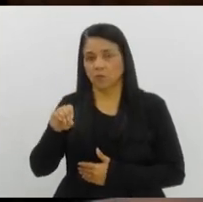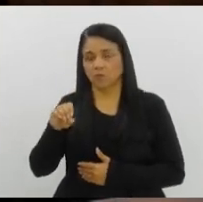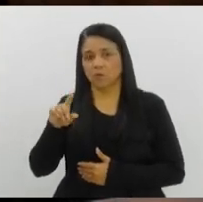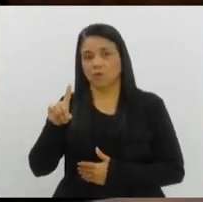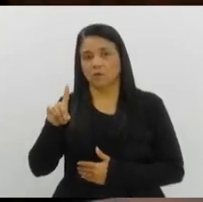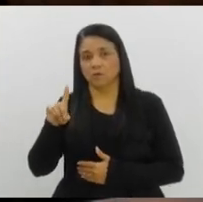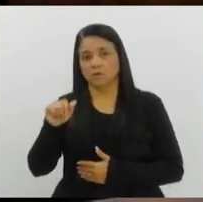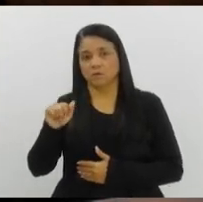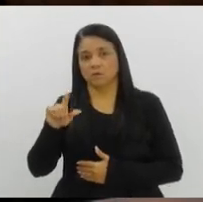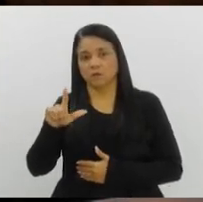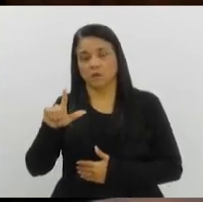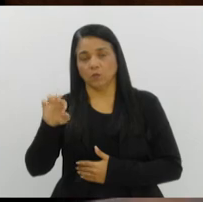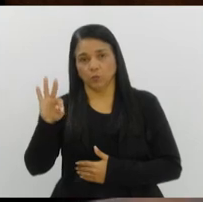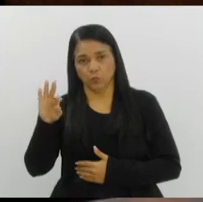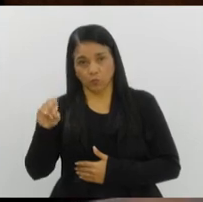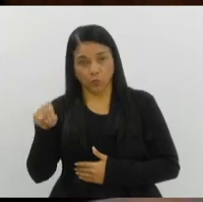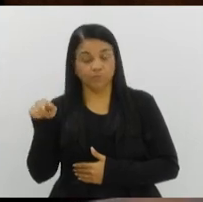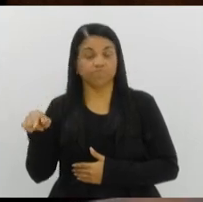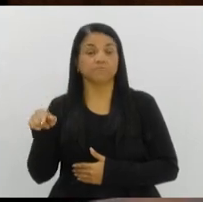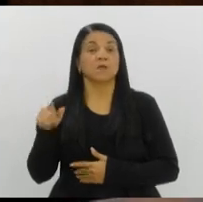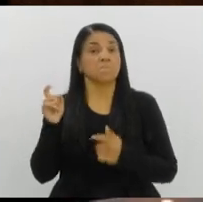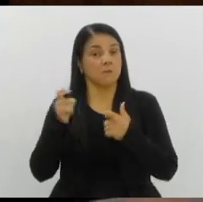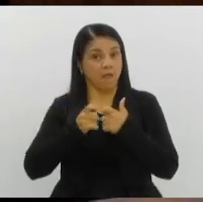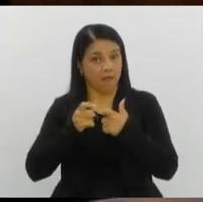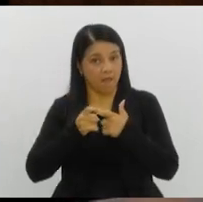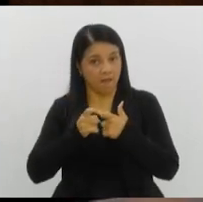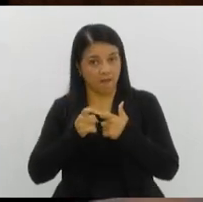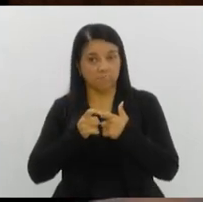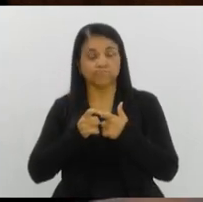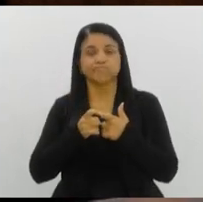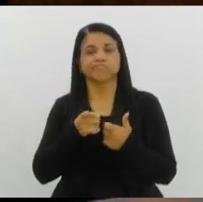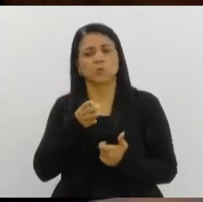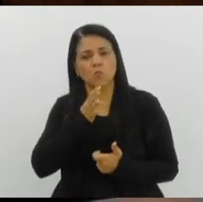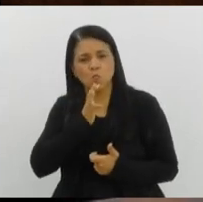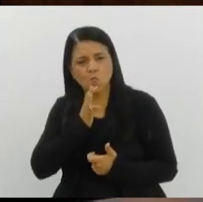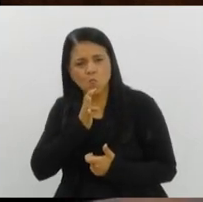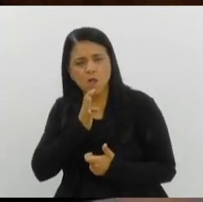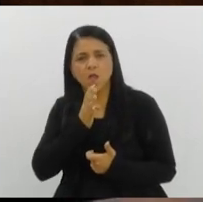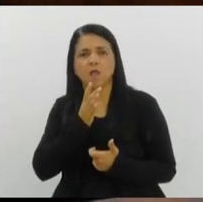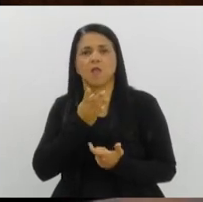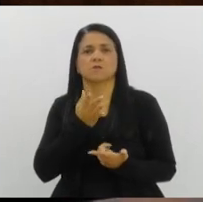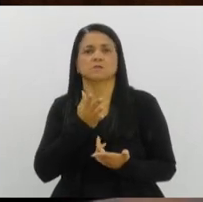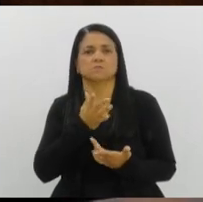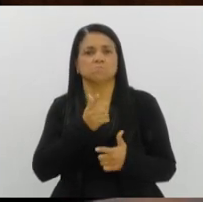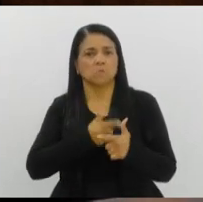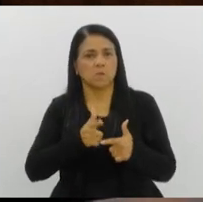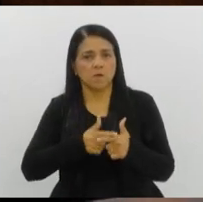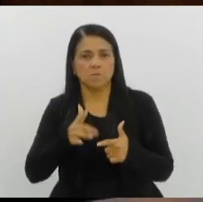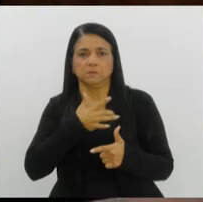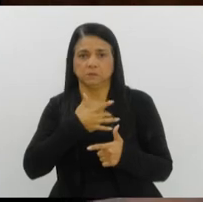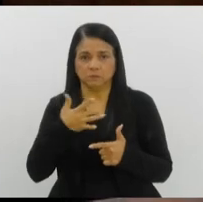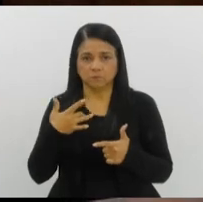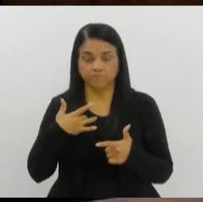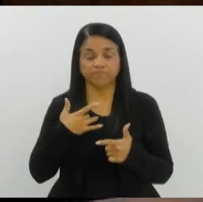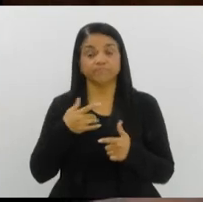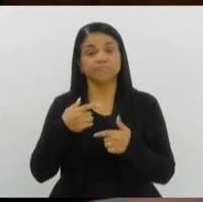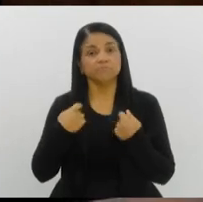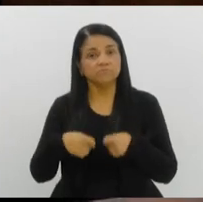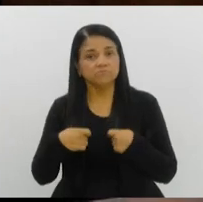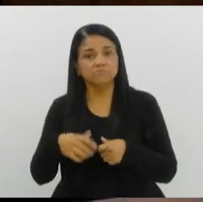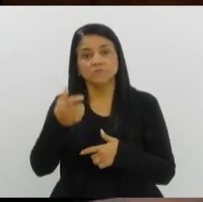Dr. Deodalto é médico, conhece bem os problemas de saúde e quer conscientizar